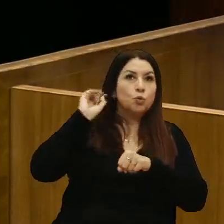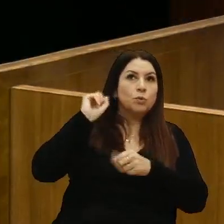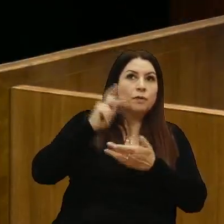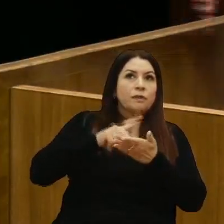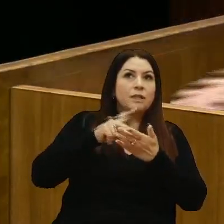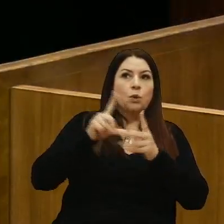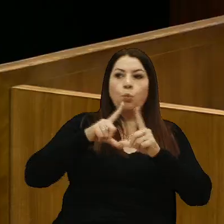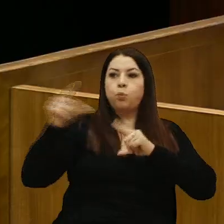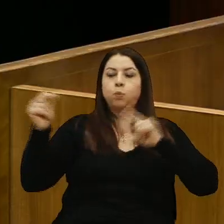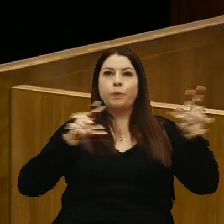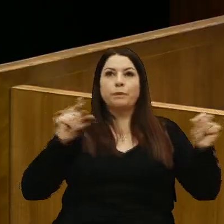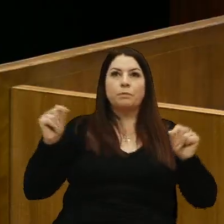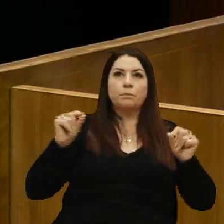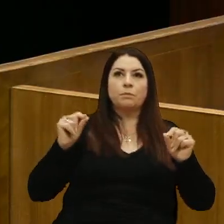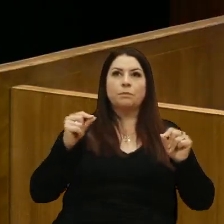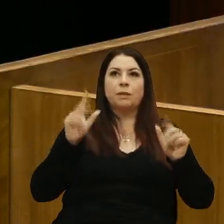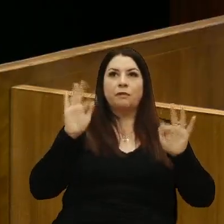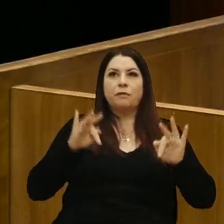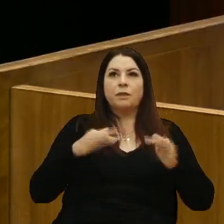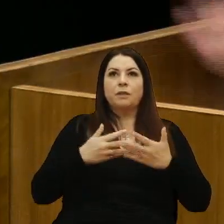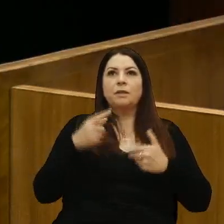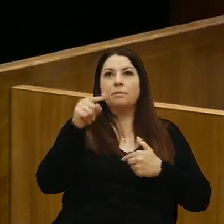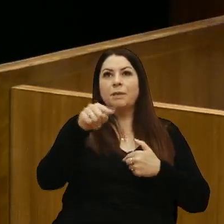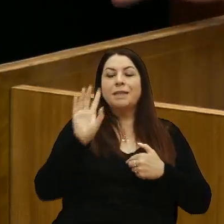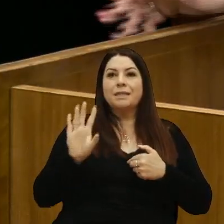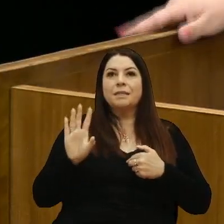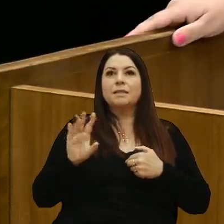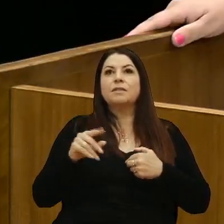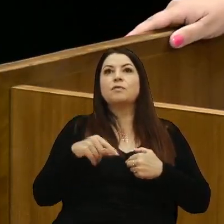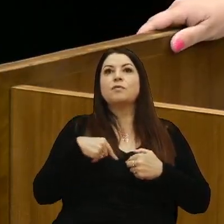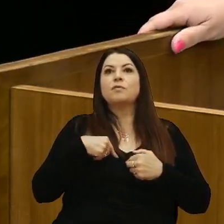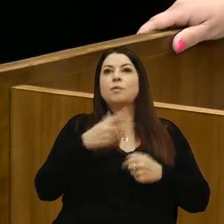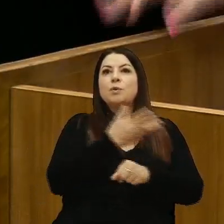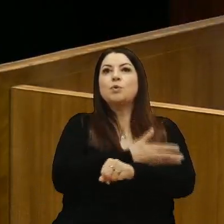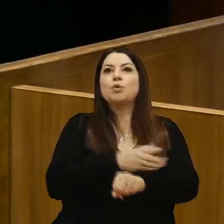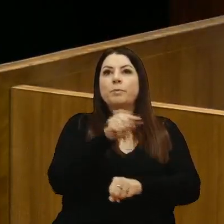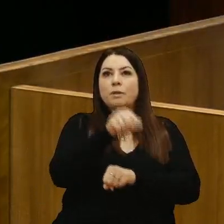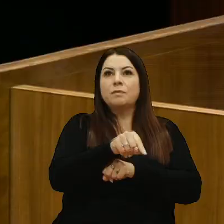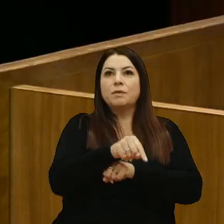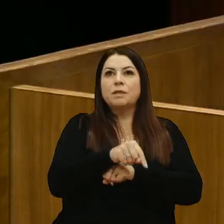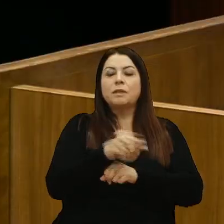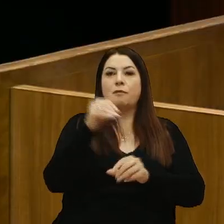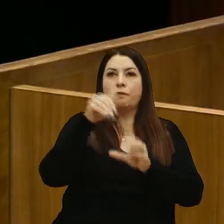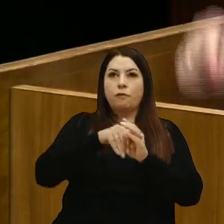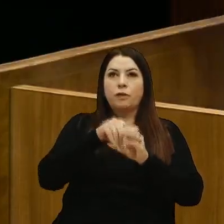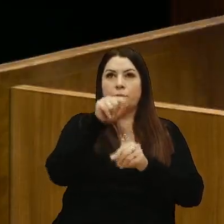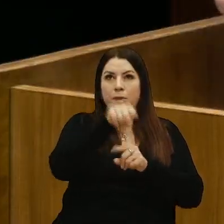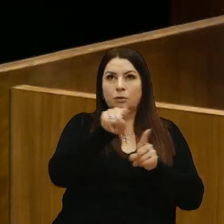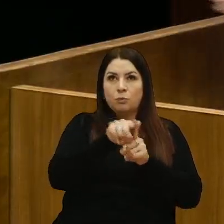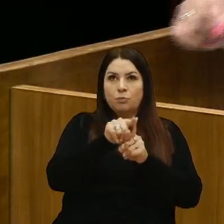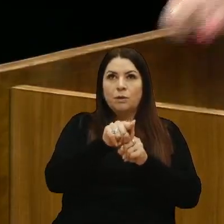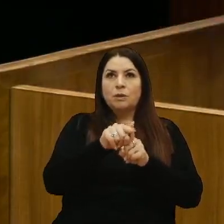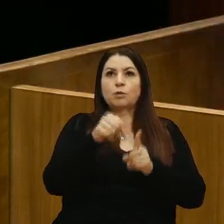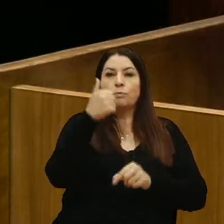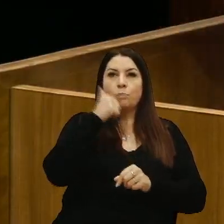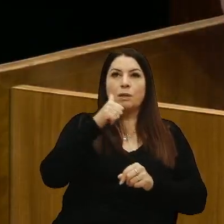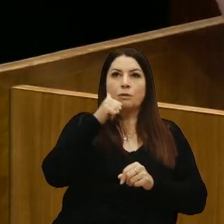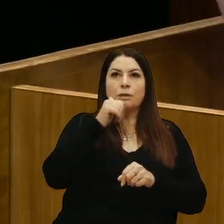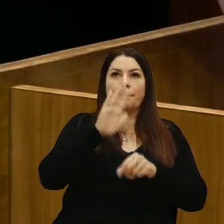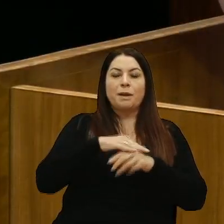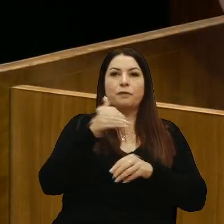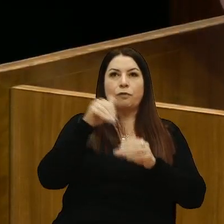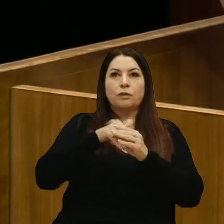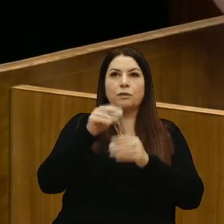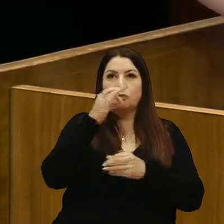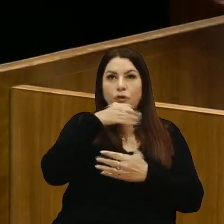verdade, sai todo mundo para derrubar o quórum. Mas é assim, nós vamos se acostumar com isso. Fui votada para isso, sou a mulher mais